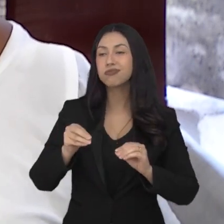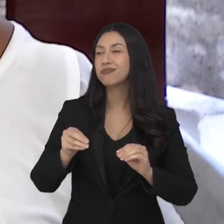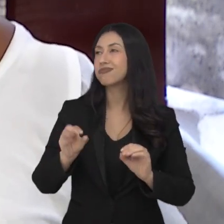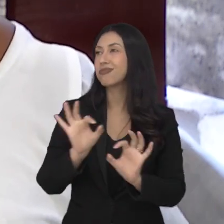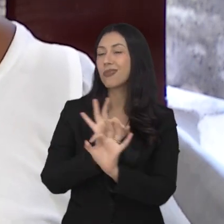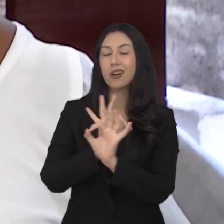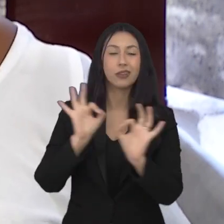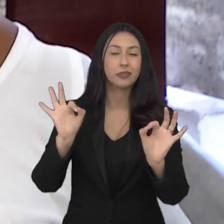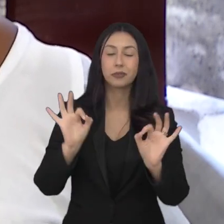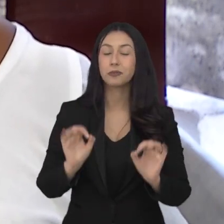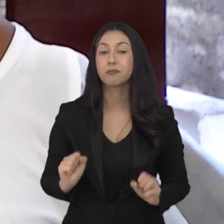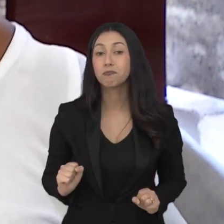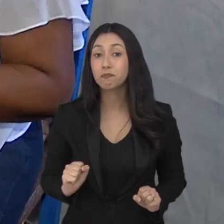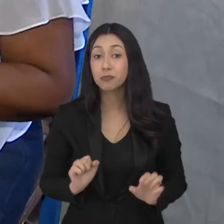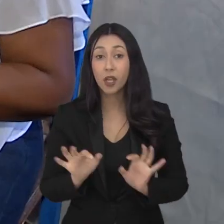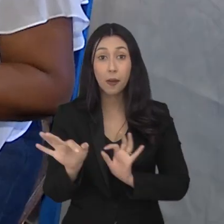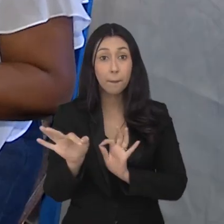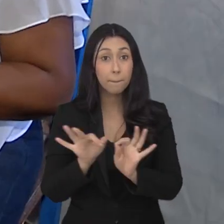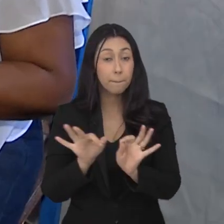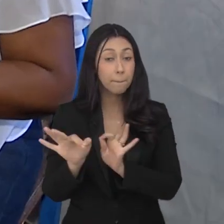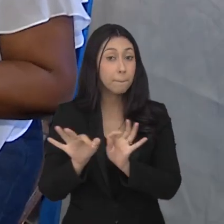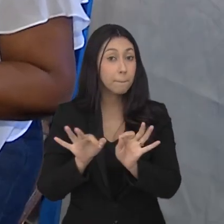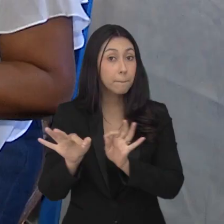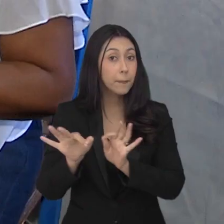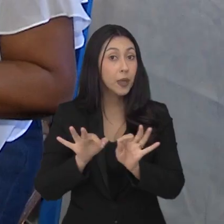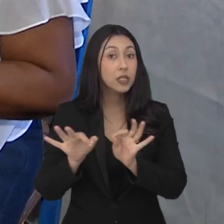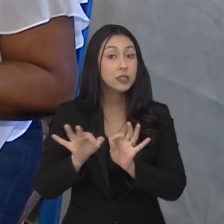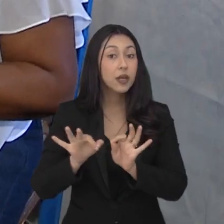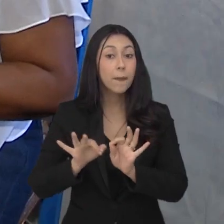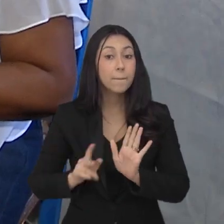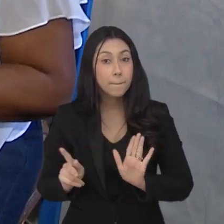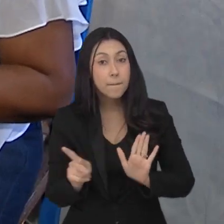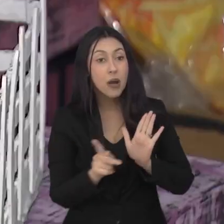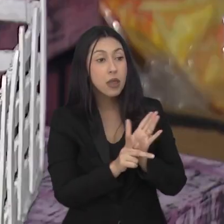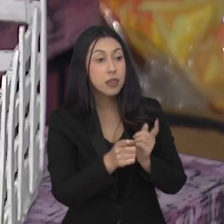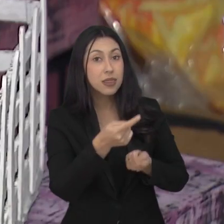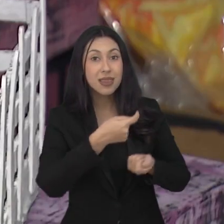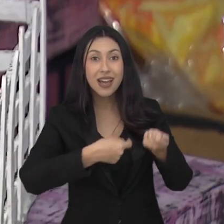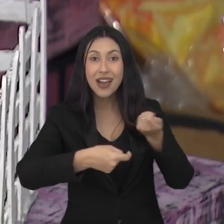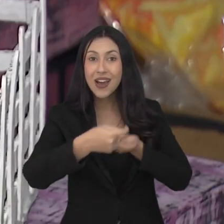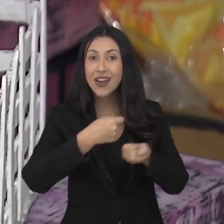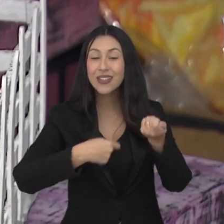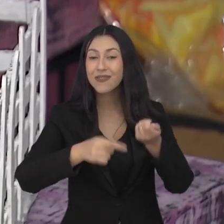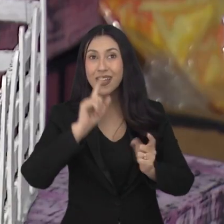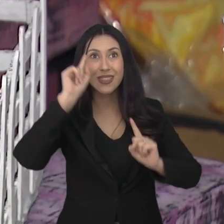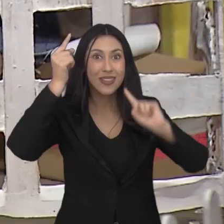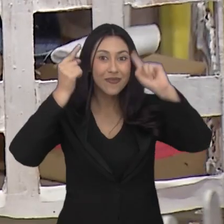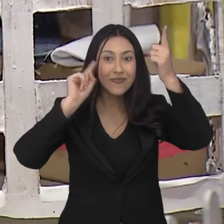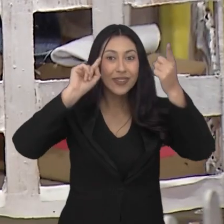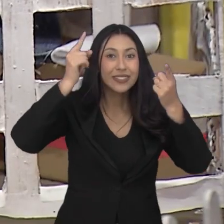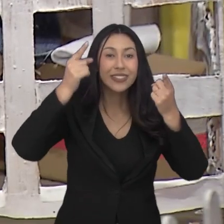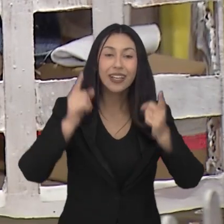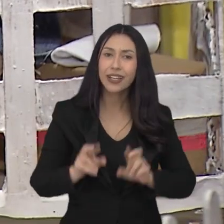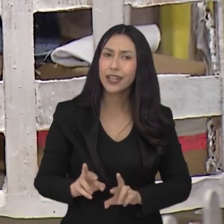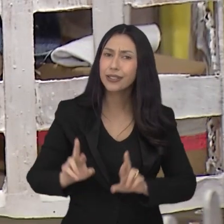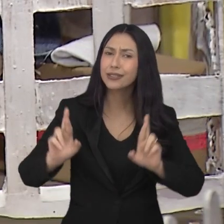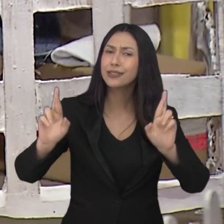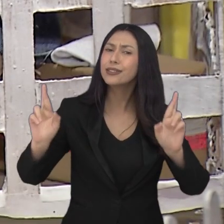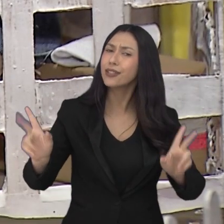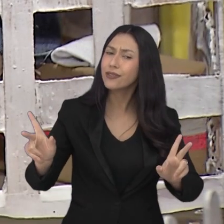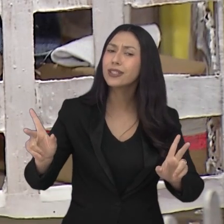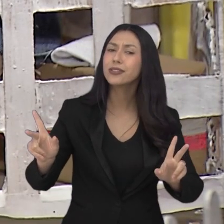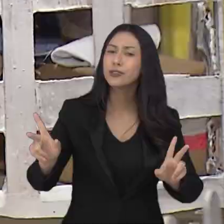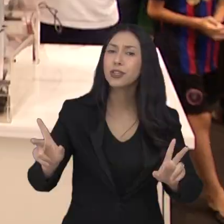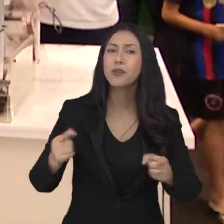eu achei aquilo ali o máximo. A produção da Eunice faz parte da economia criativa, uma vertente que, diferente